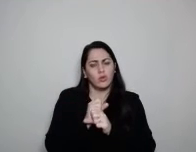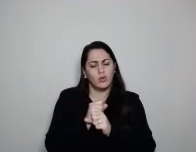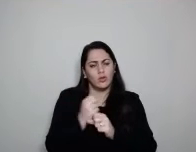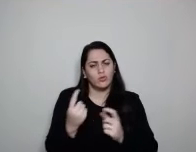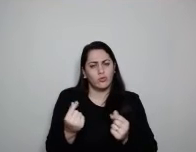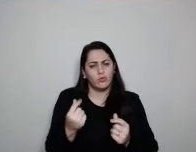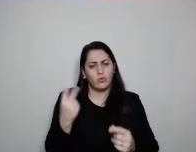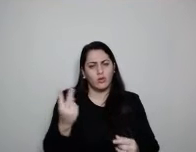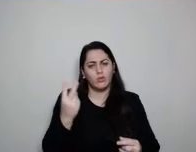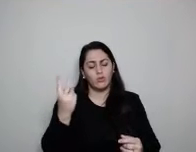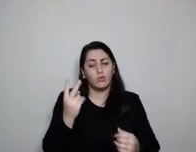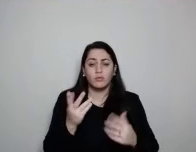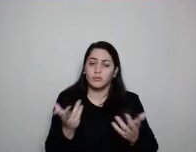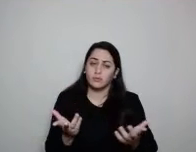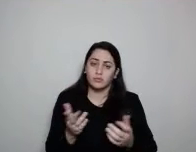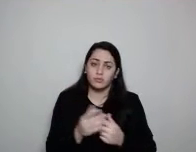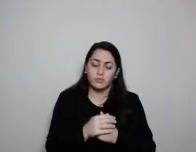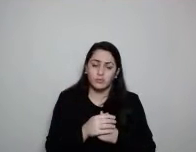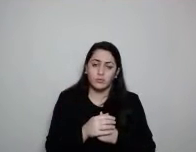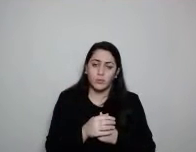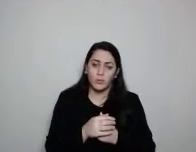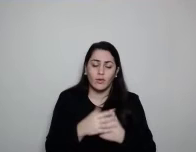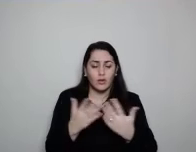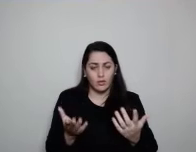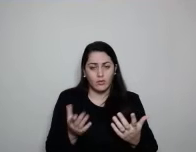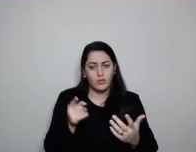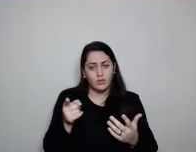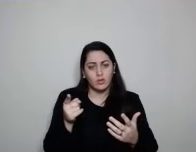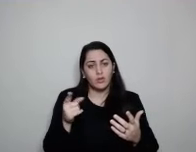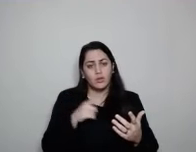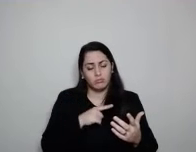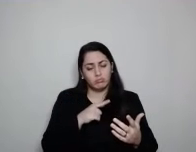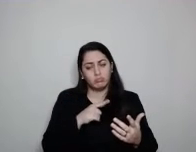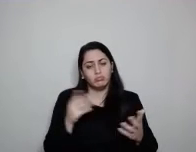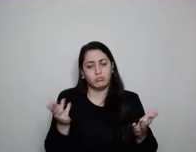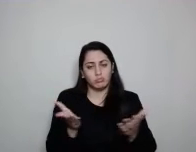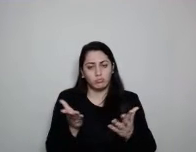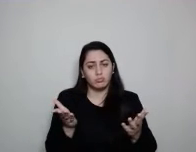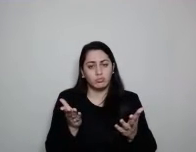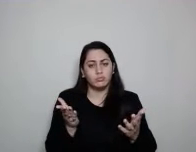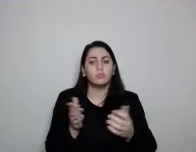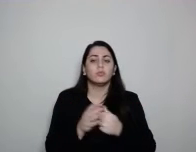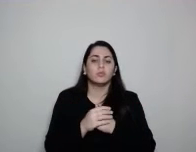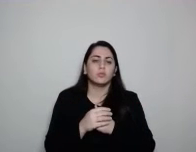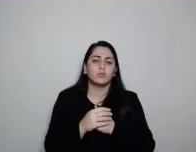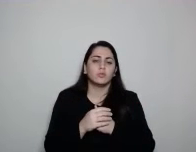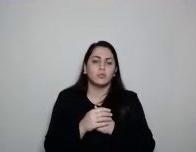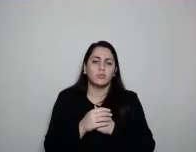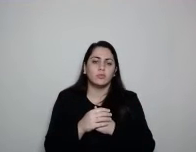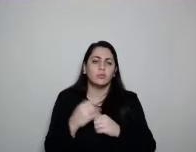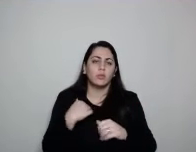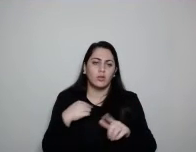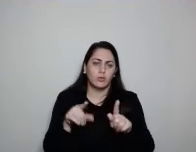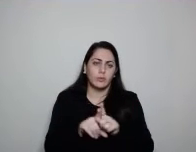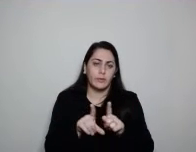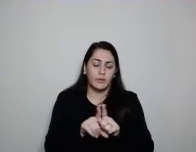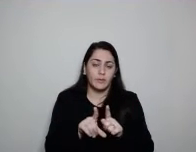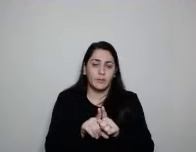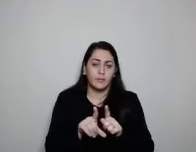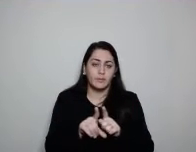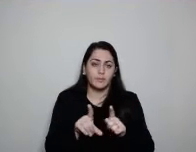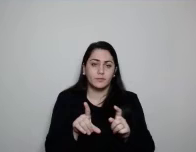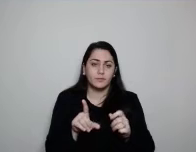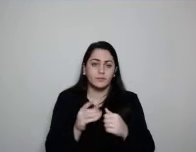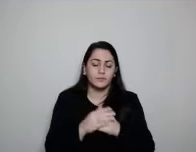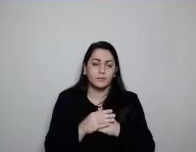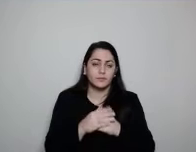estratosférico. Então, com a abertura que Vossa Excelência tem, naturalmente, e que eu tenho também, para com essas questões,